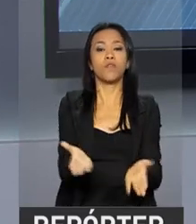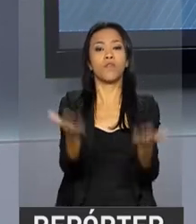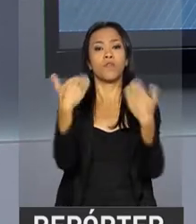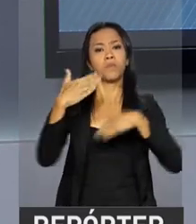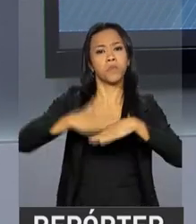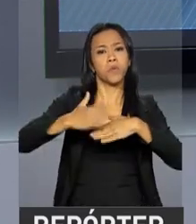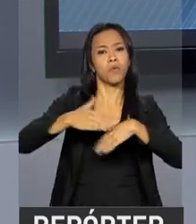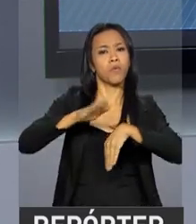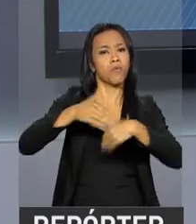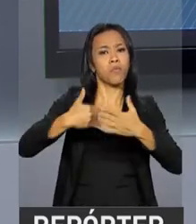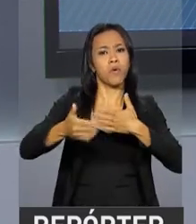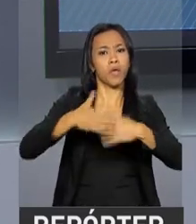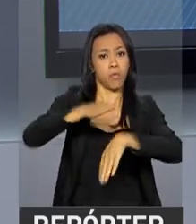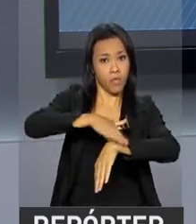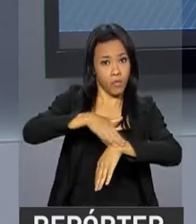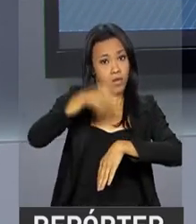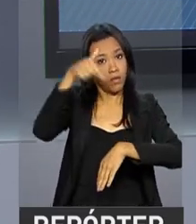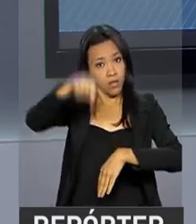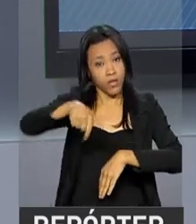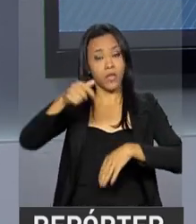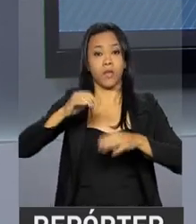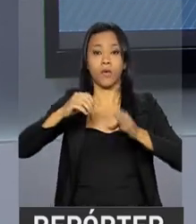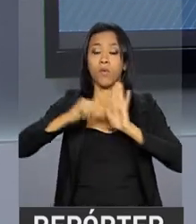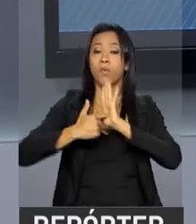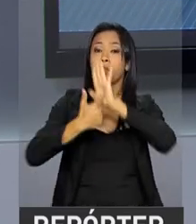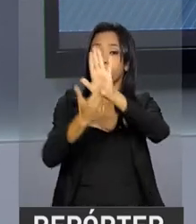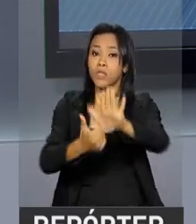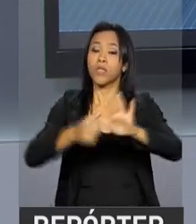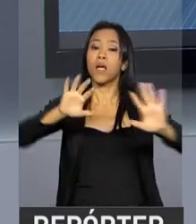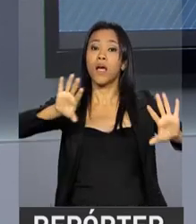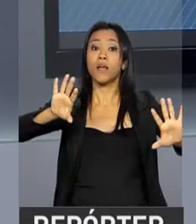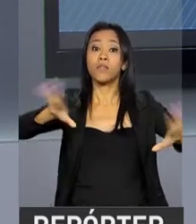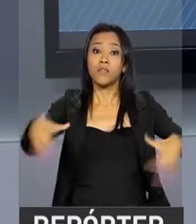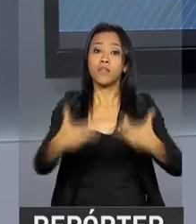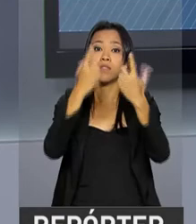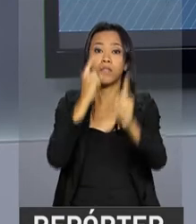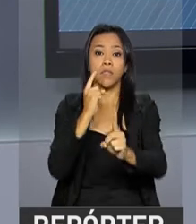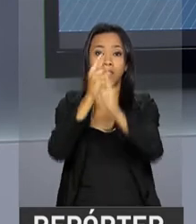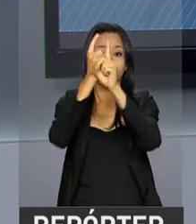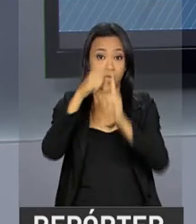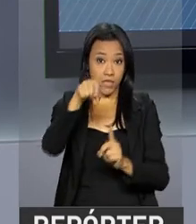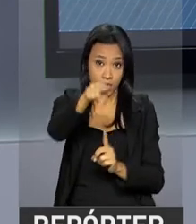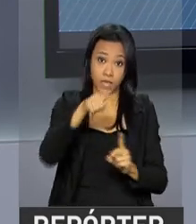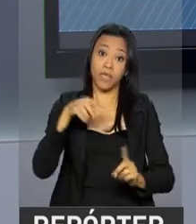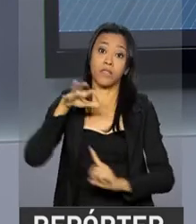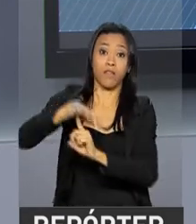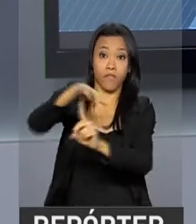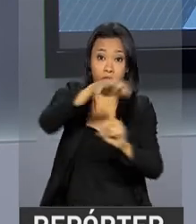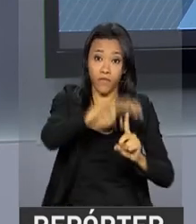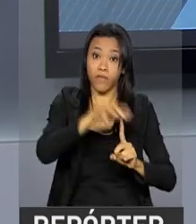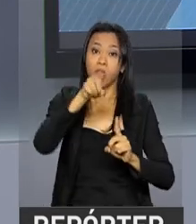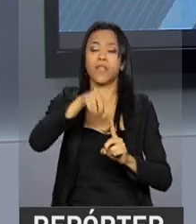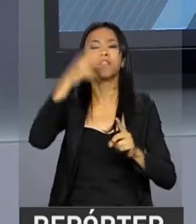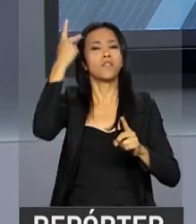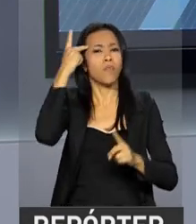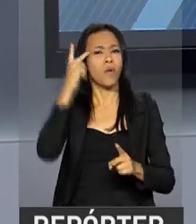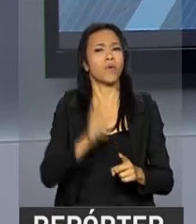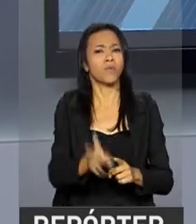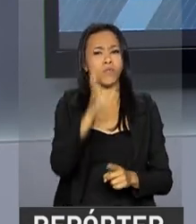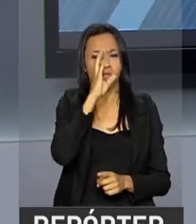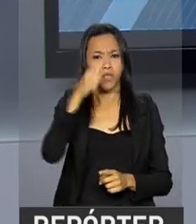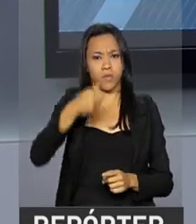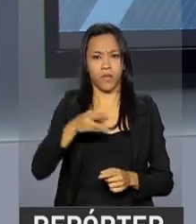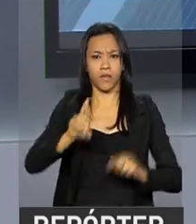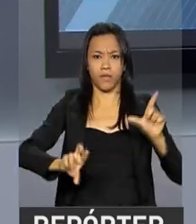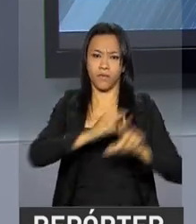voltamos a qualquer momento com a transmissão ao vivo da cerimônia de abertura da xbox e na brasa e direto de são paulo continue com a gente na